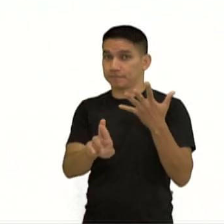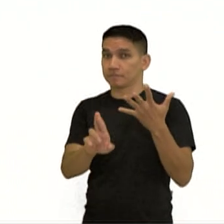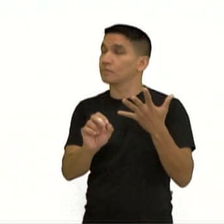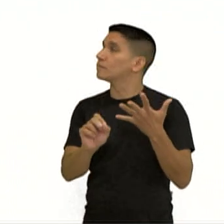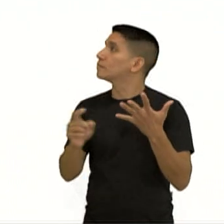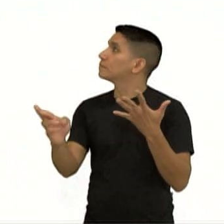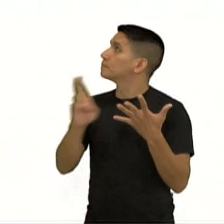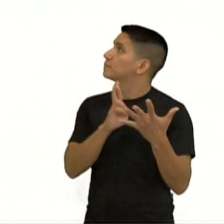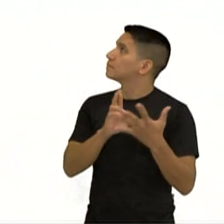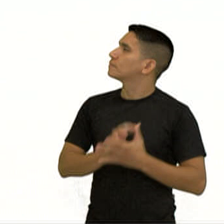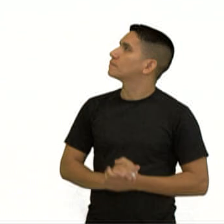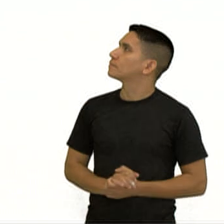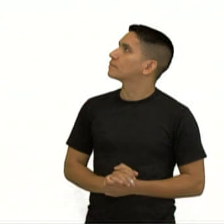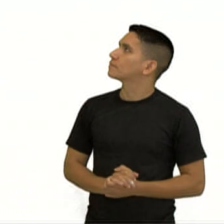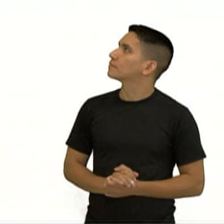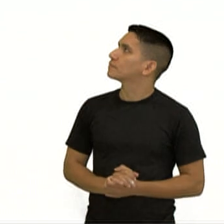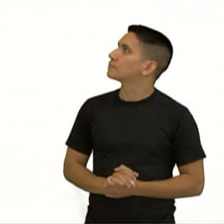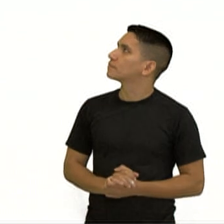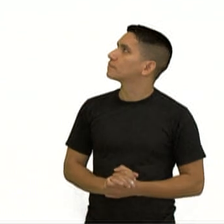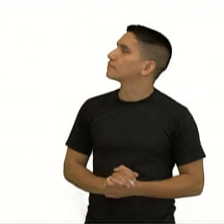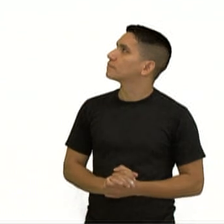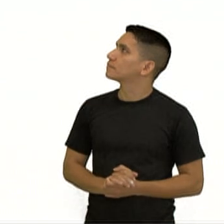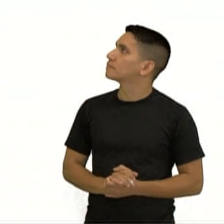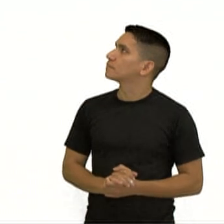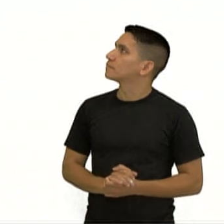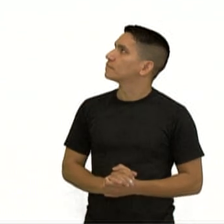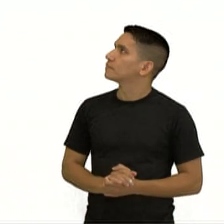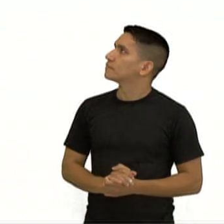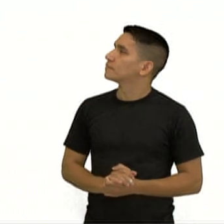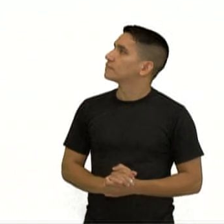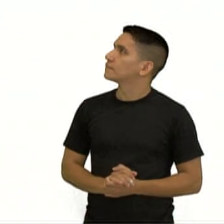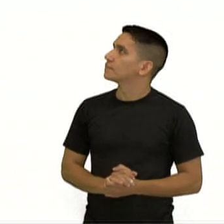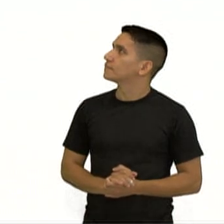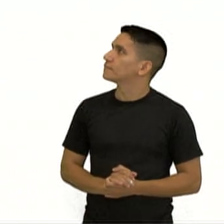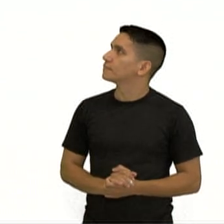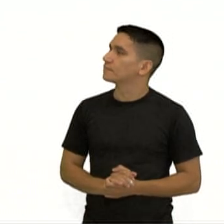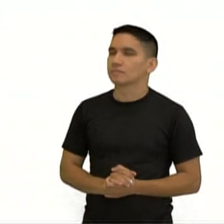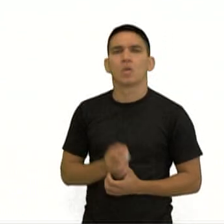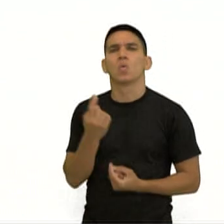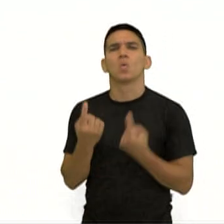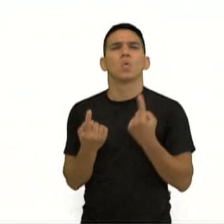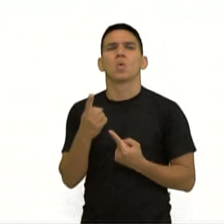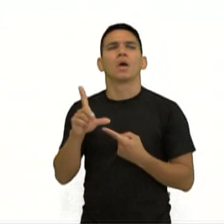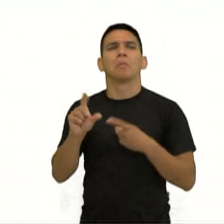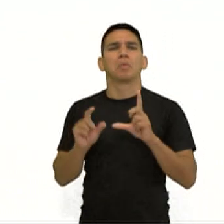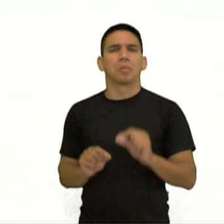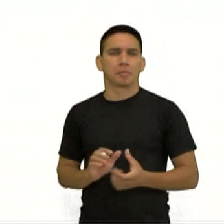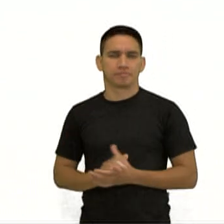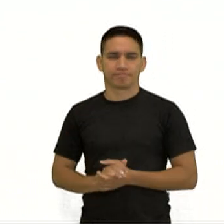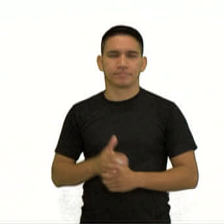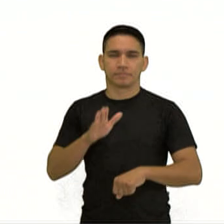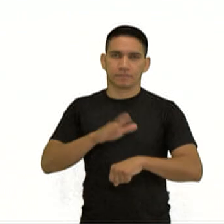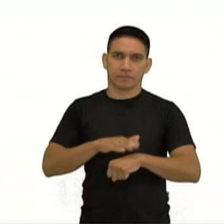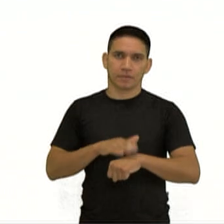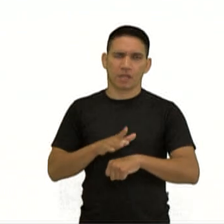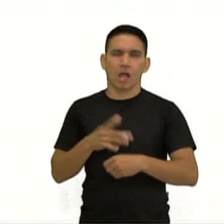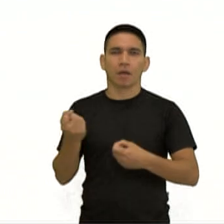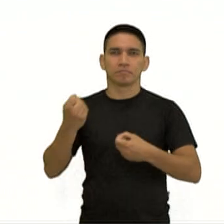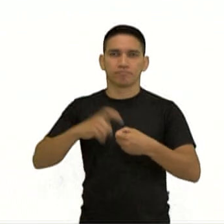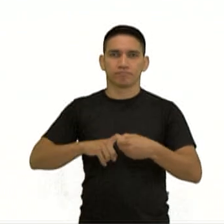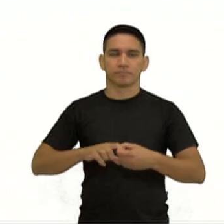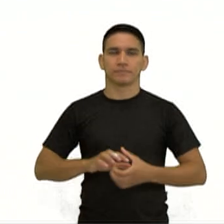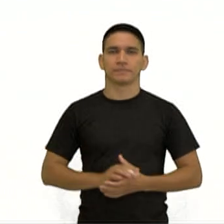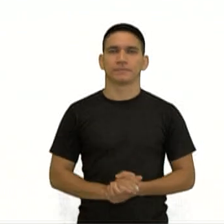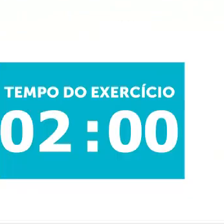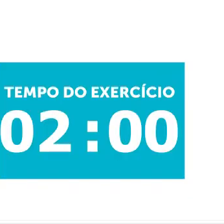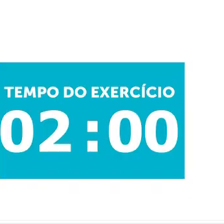it is, no, it isn't, ou yes, it is, no, it's not. Vou dar um tempinho para vocês responderem e a gente já volta.